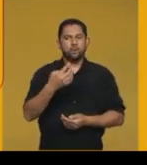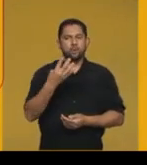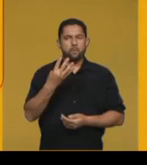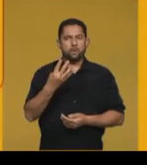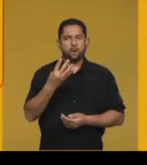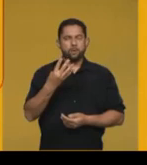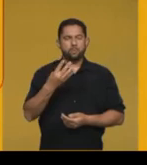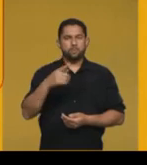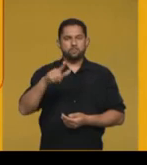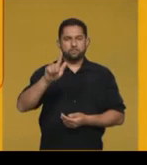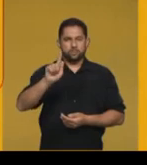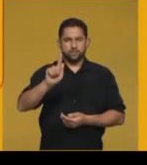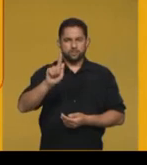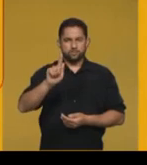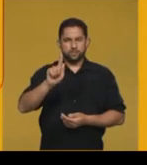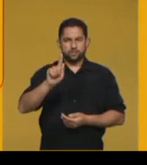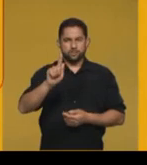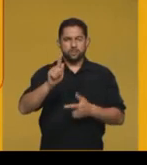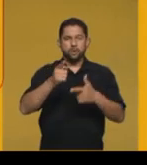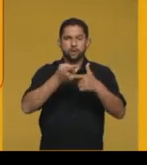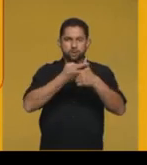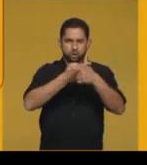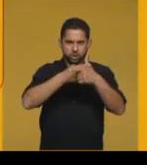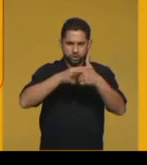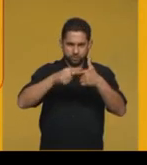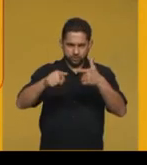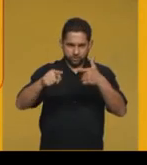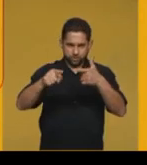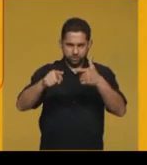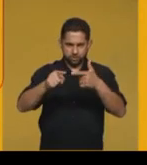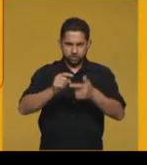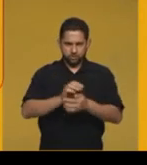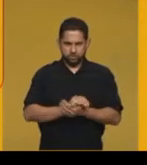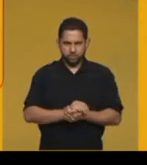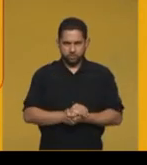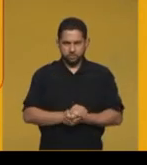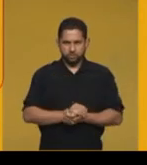68,4 gramas dividido por